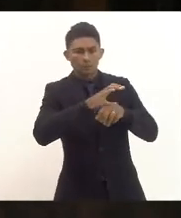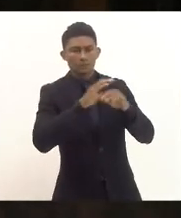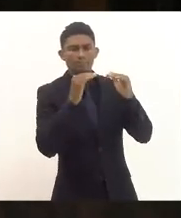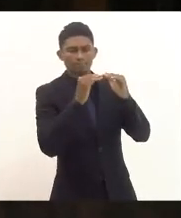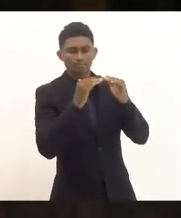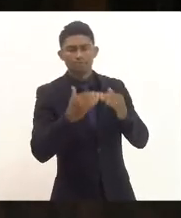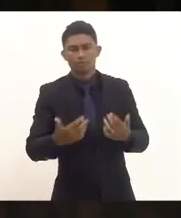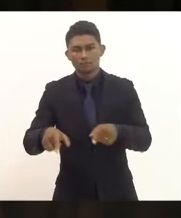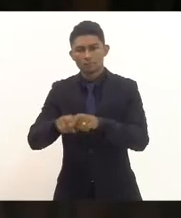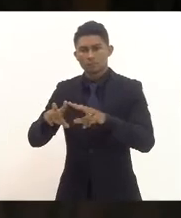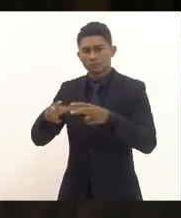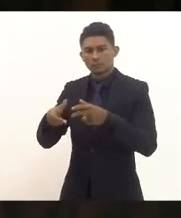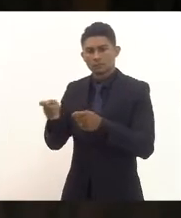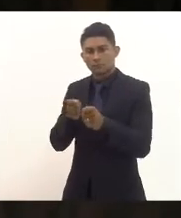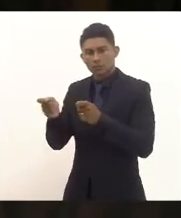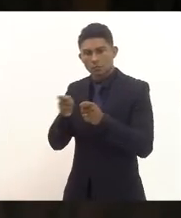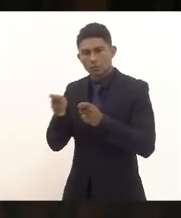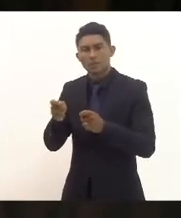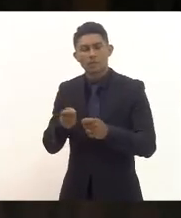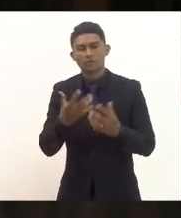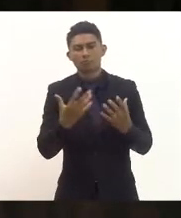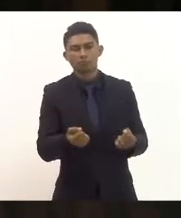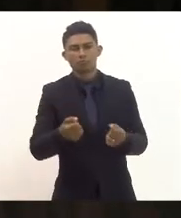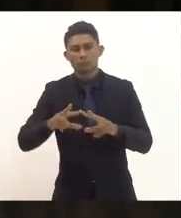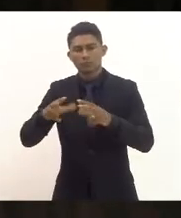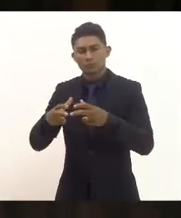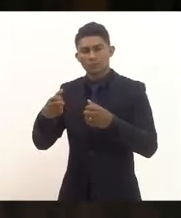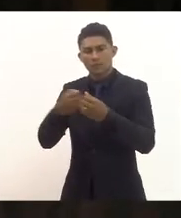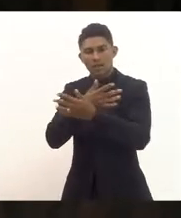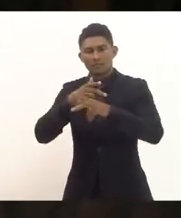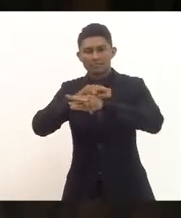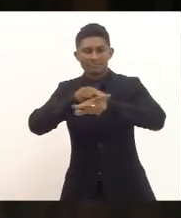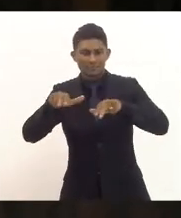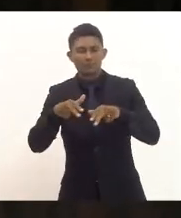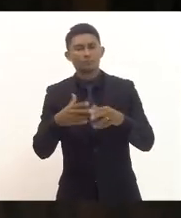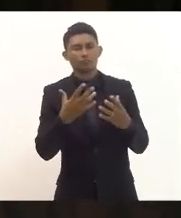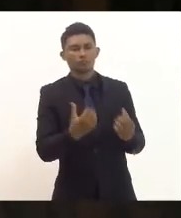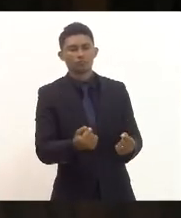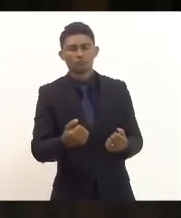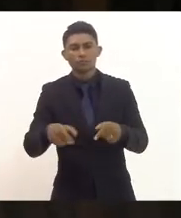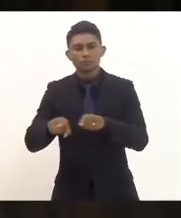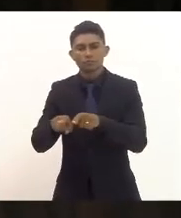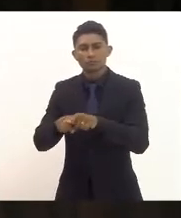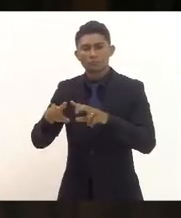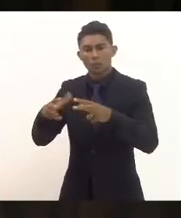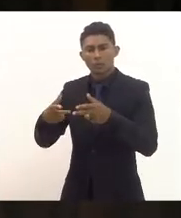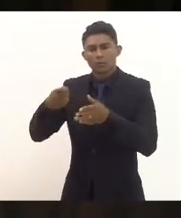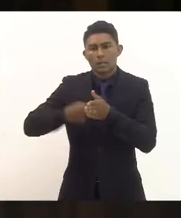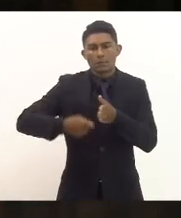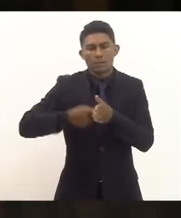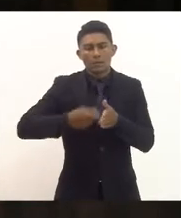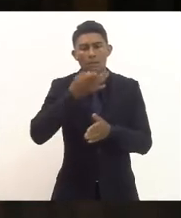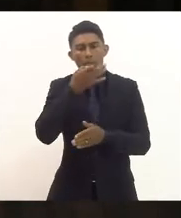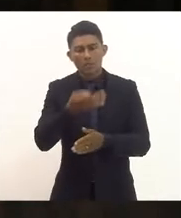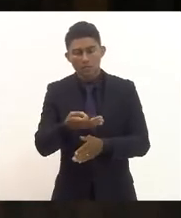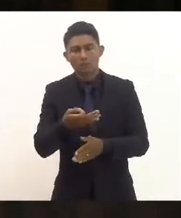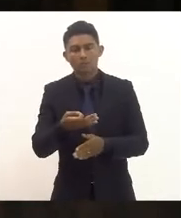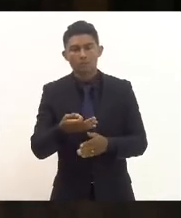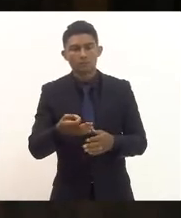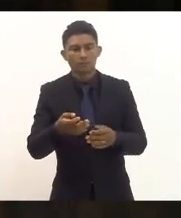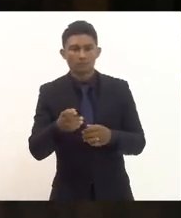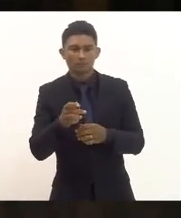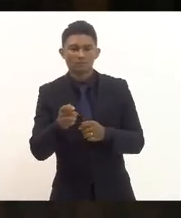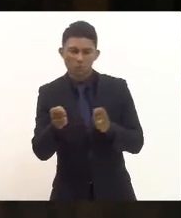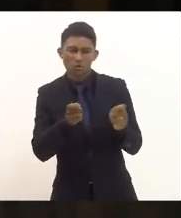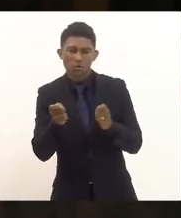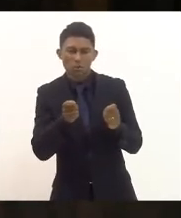emendas economia Indústria e Comércio favorável de assuntos municipais e desenvolvimento Regional favorável de tributação controle da